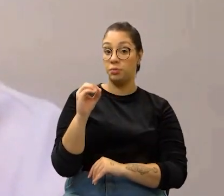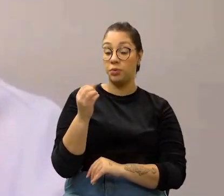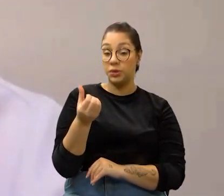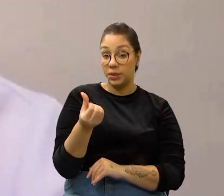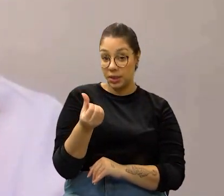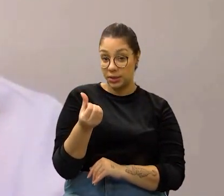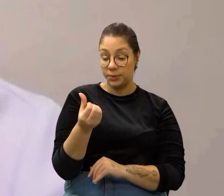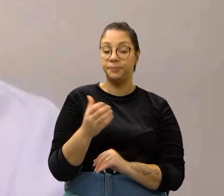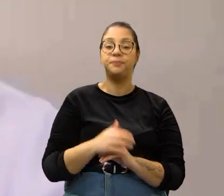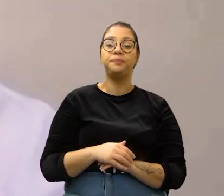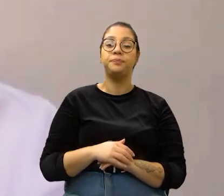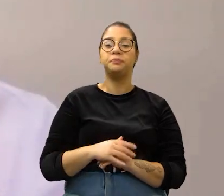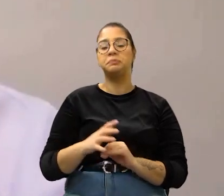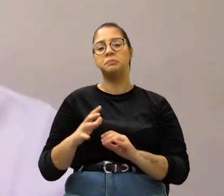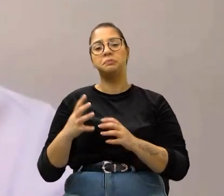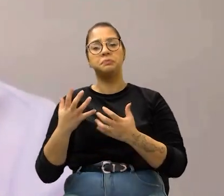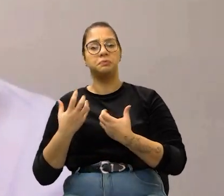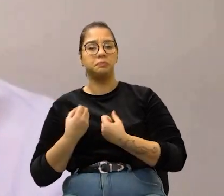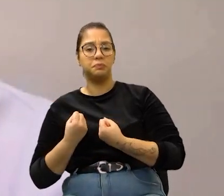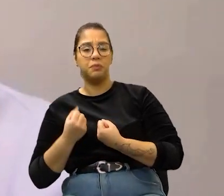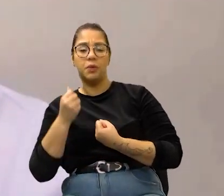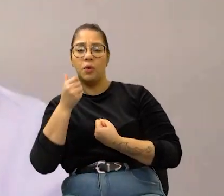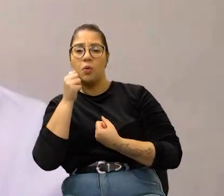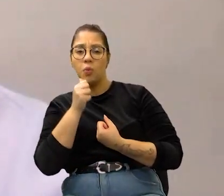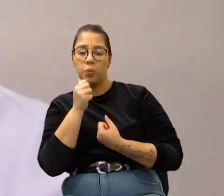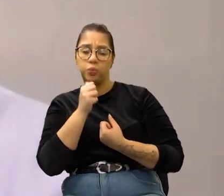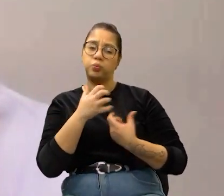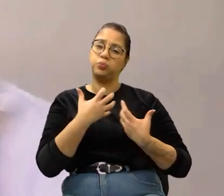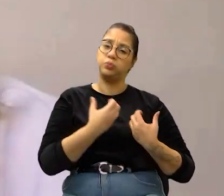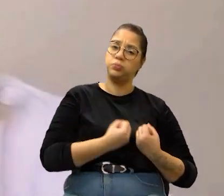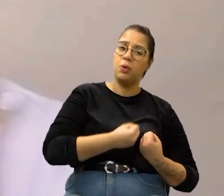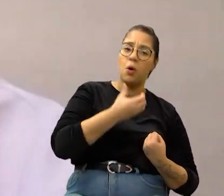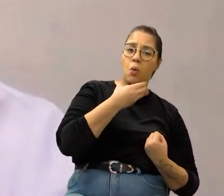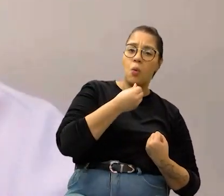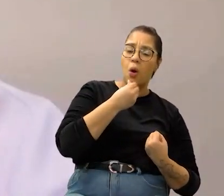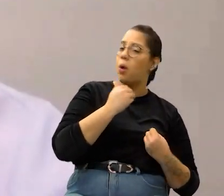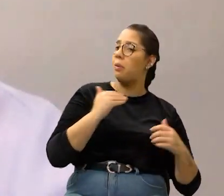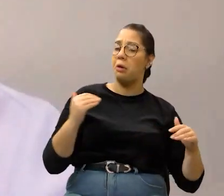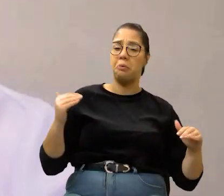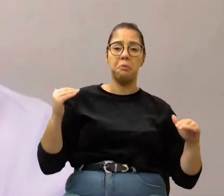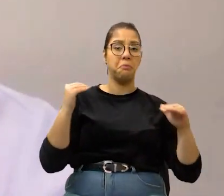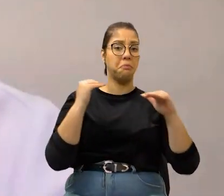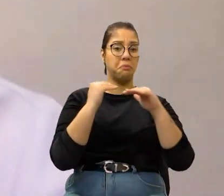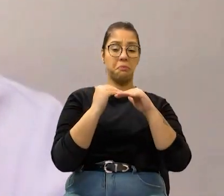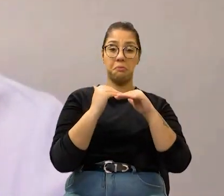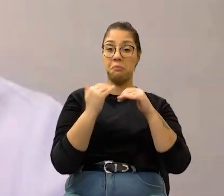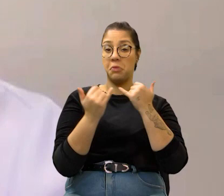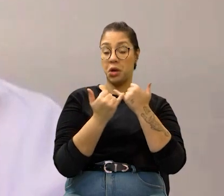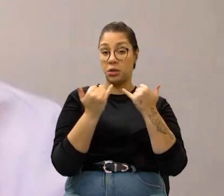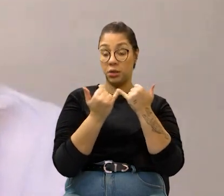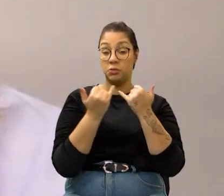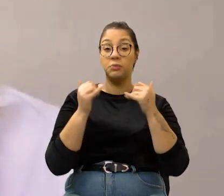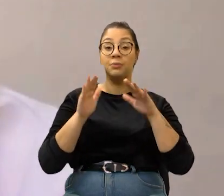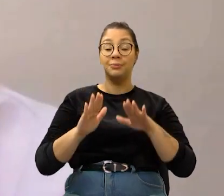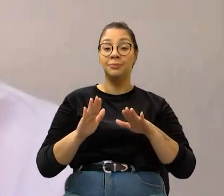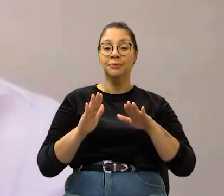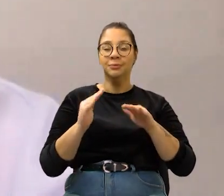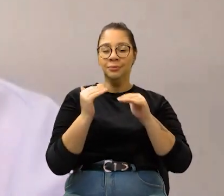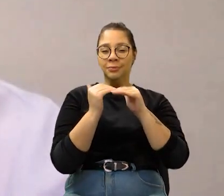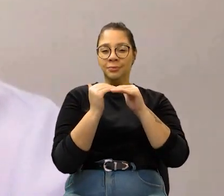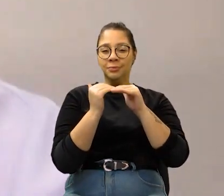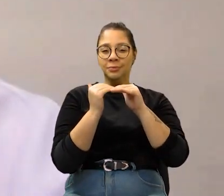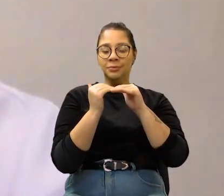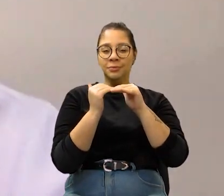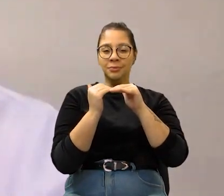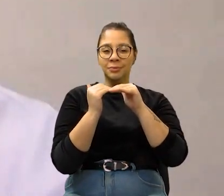2006, e ela acomete tanto homens e mulheres praticamente na mesma proporção, só que é uma prevalência um